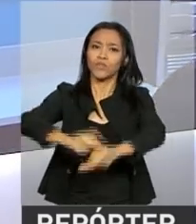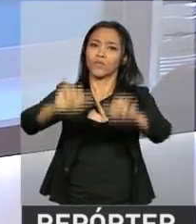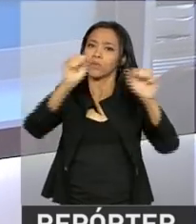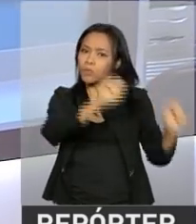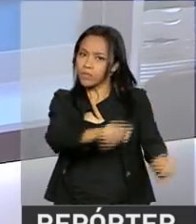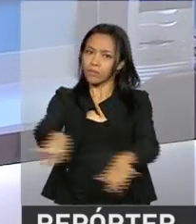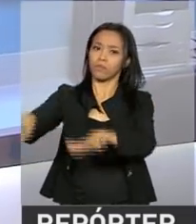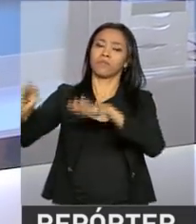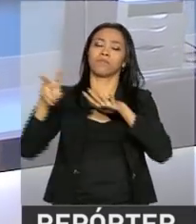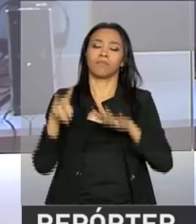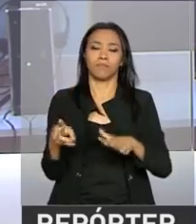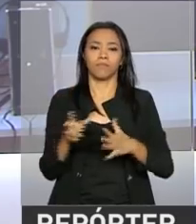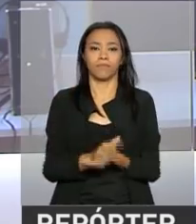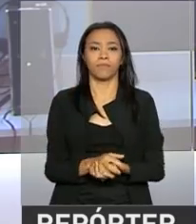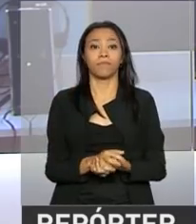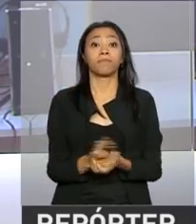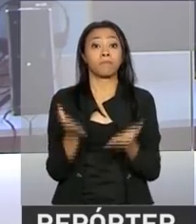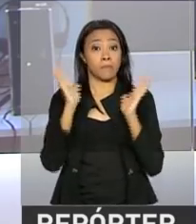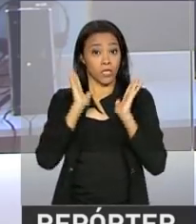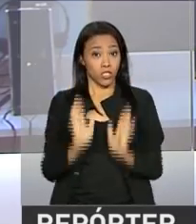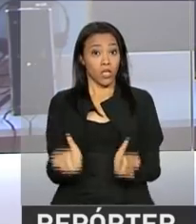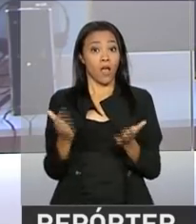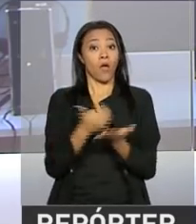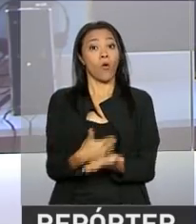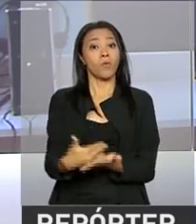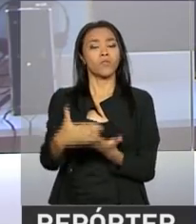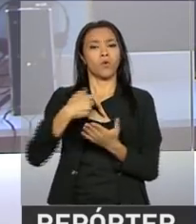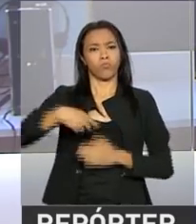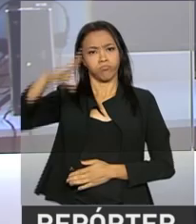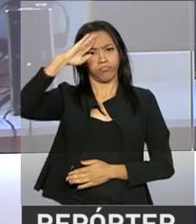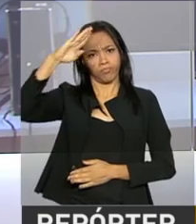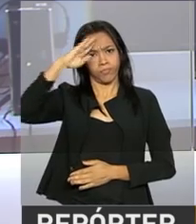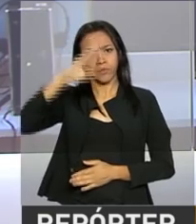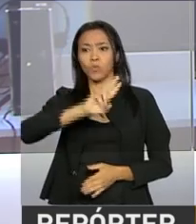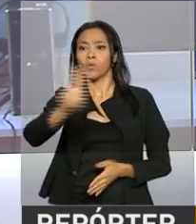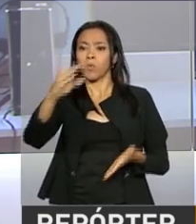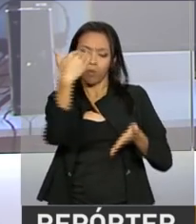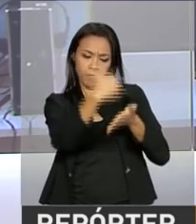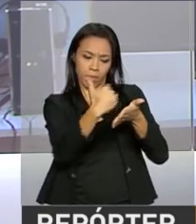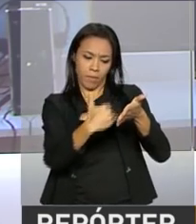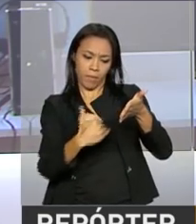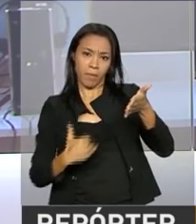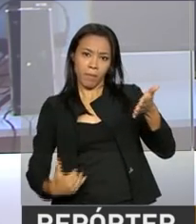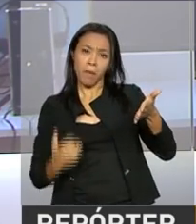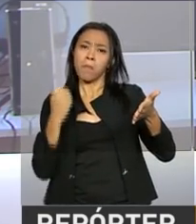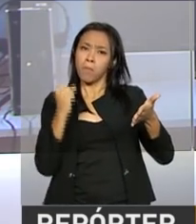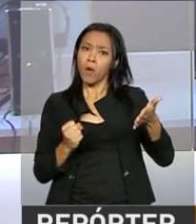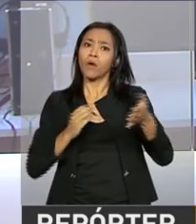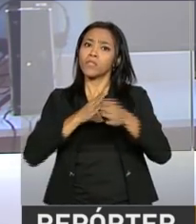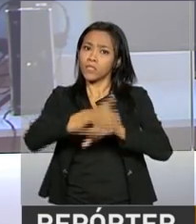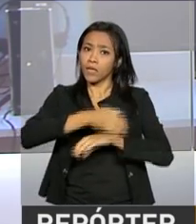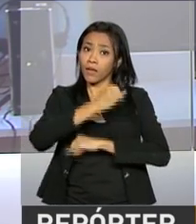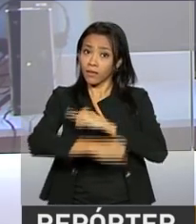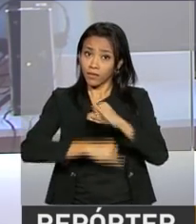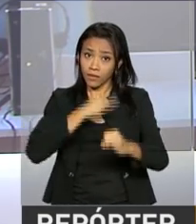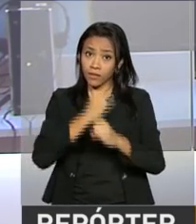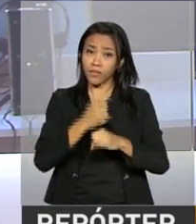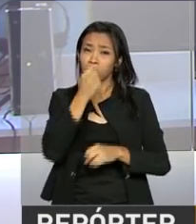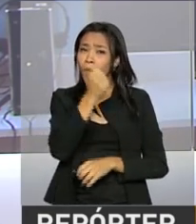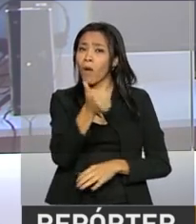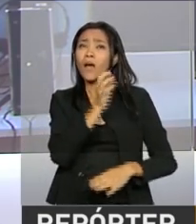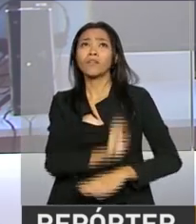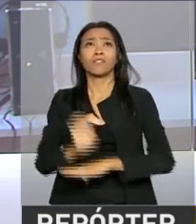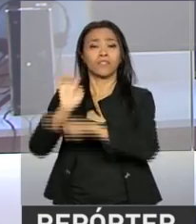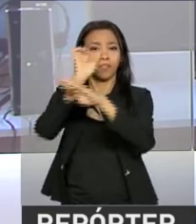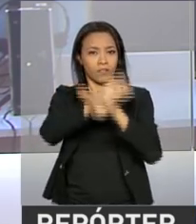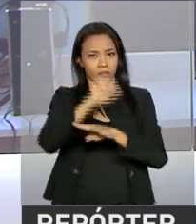mercado financeiro e já começou o alistamento militar deste ano e pode ser feito pela internet em quase todos os estados